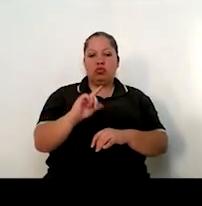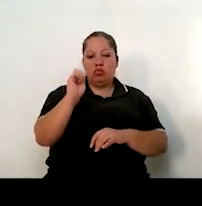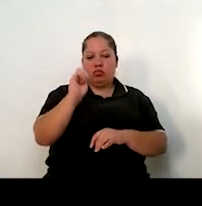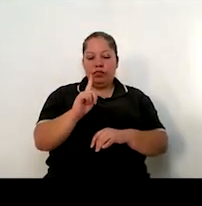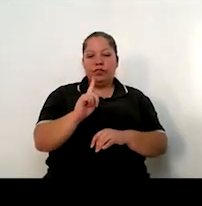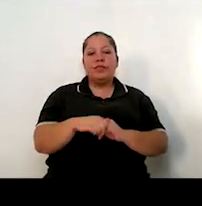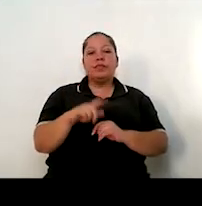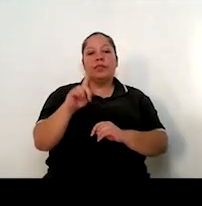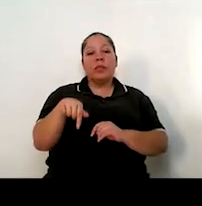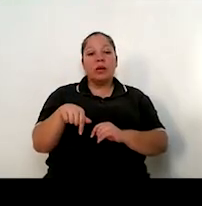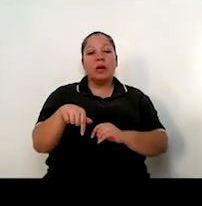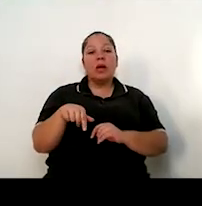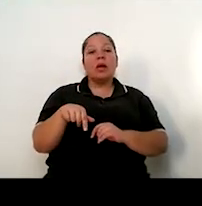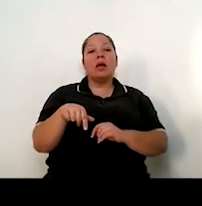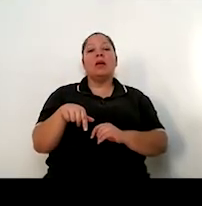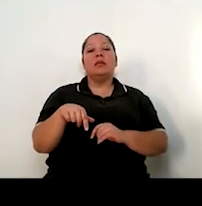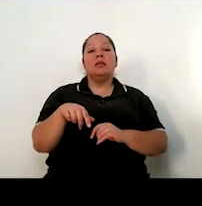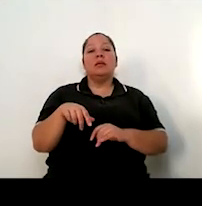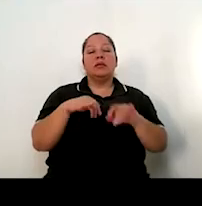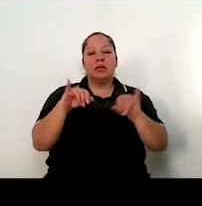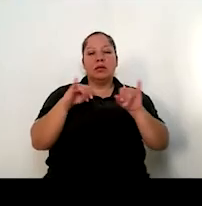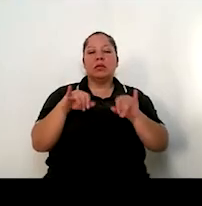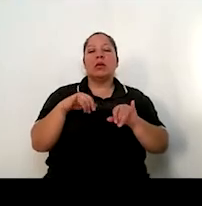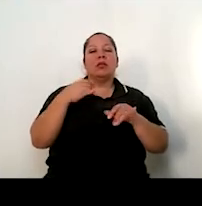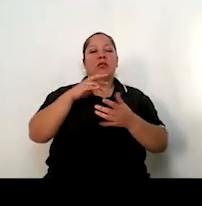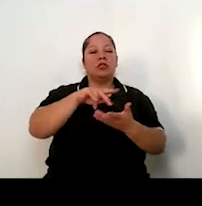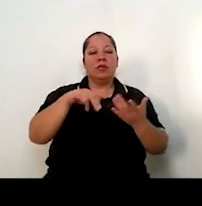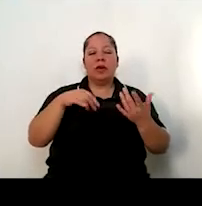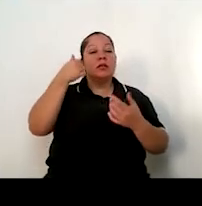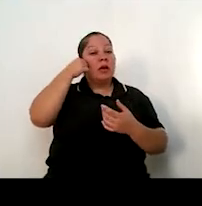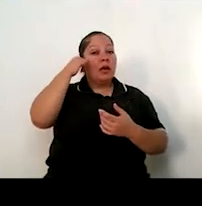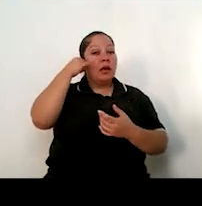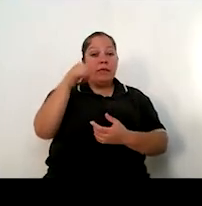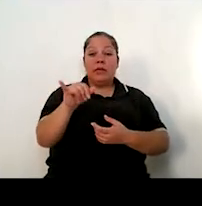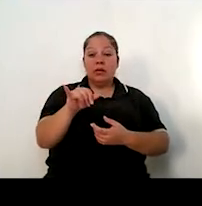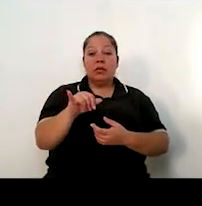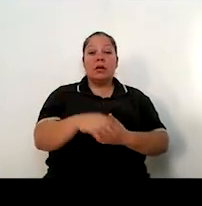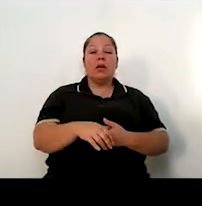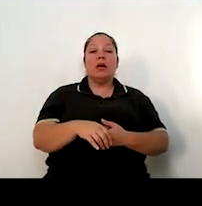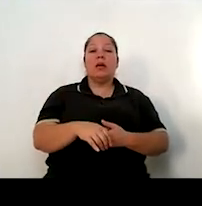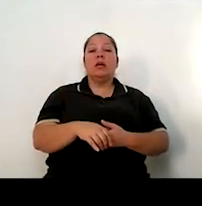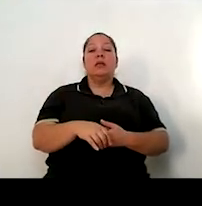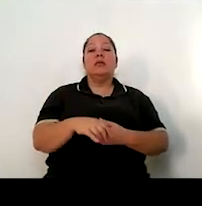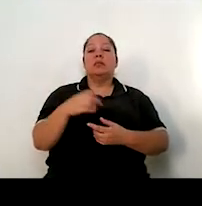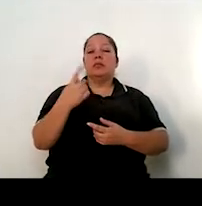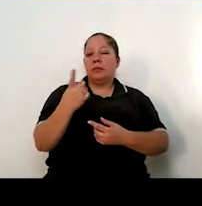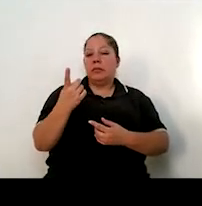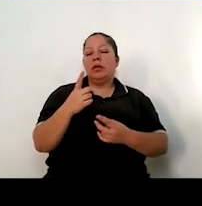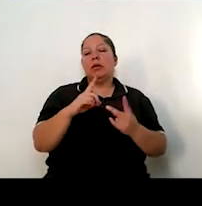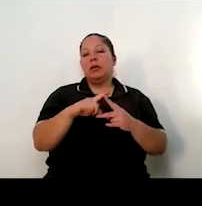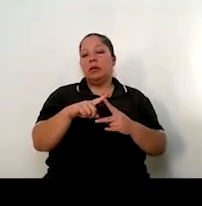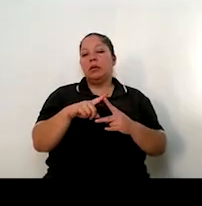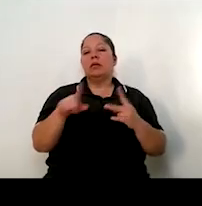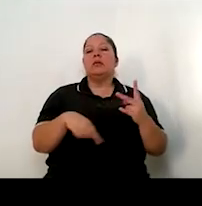de prevenção, com essas medidas que nós estamos praticando hoje, aqui de prevenção primária, orientando em relação à